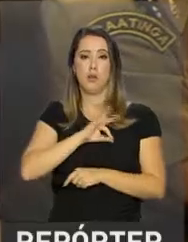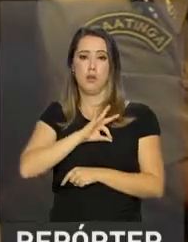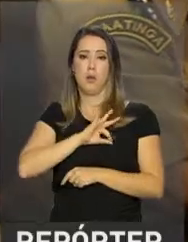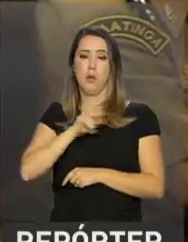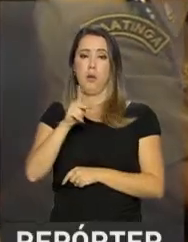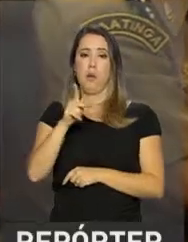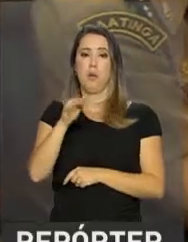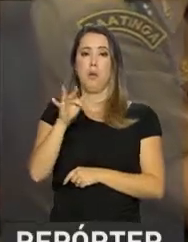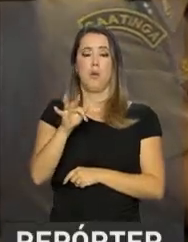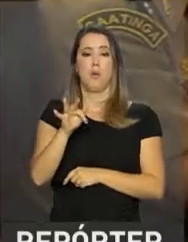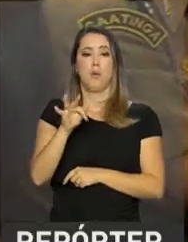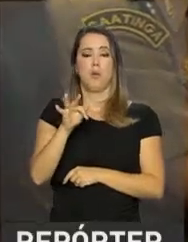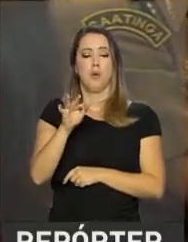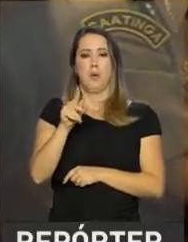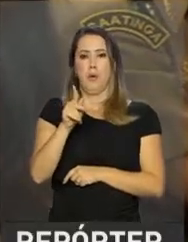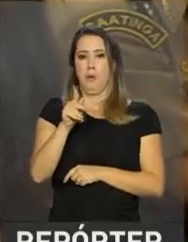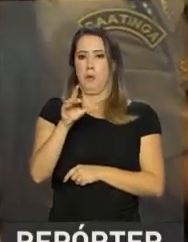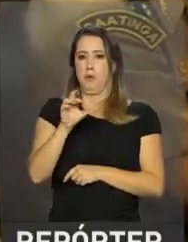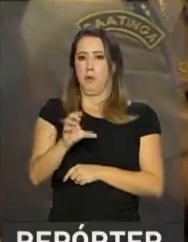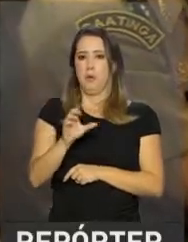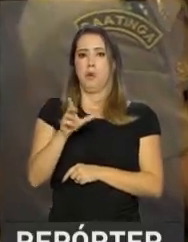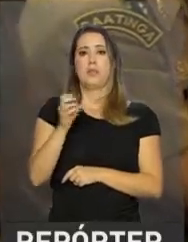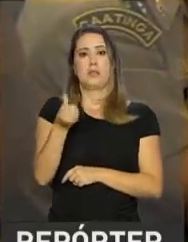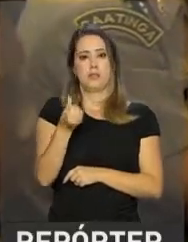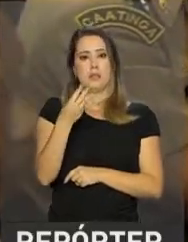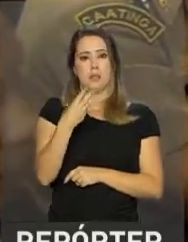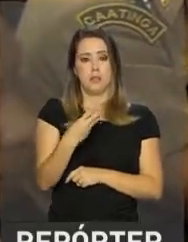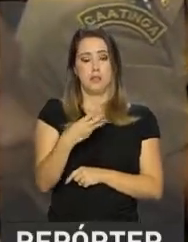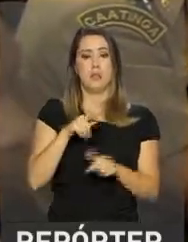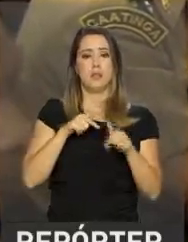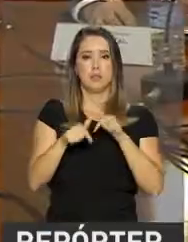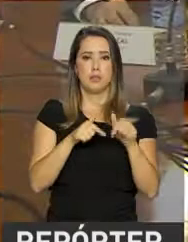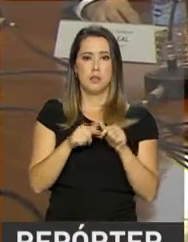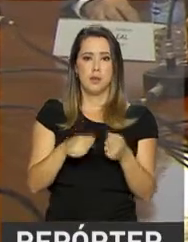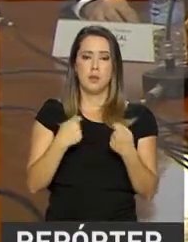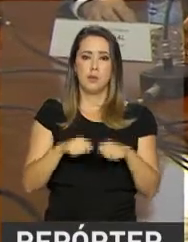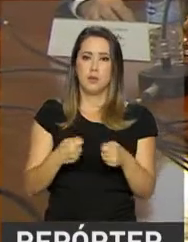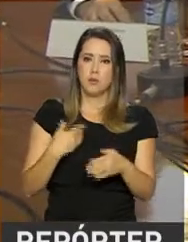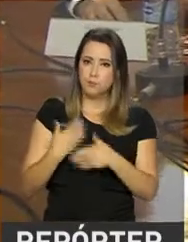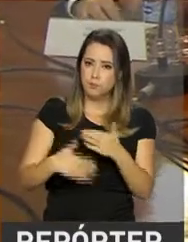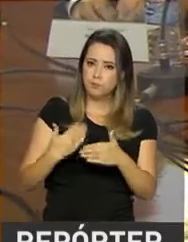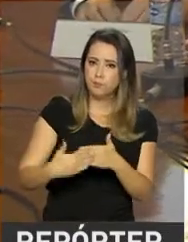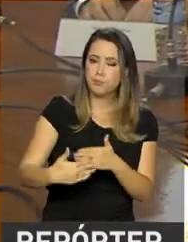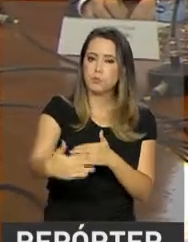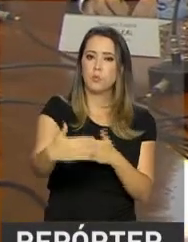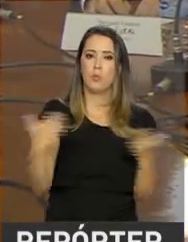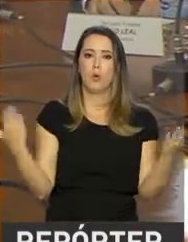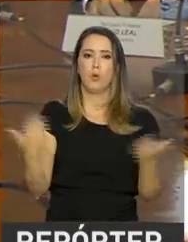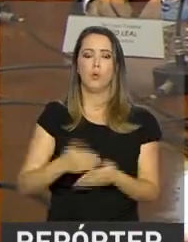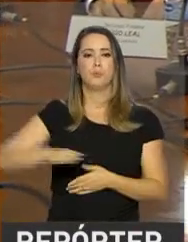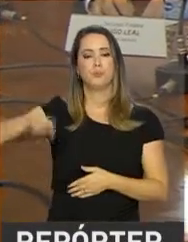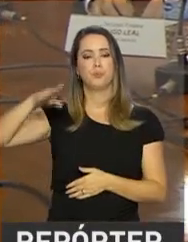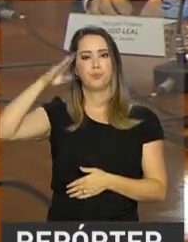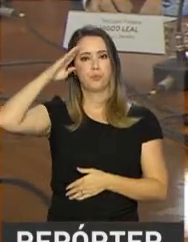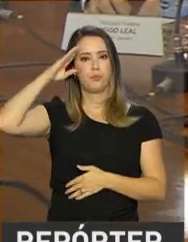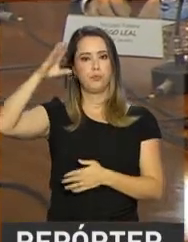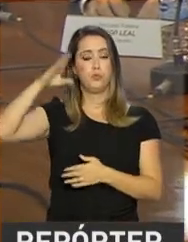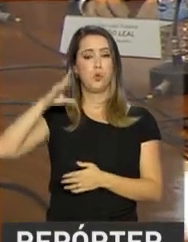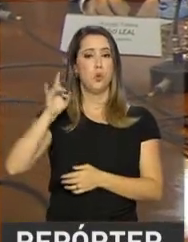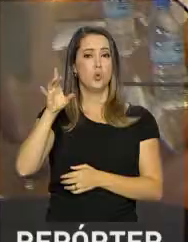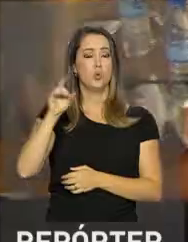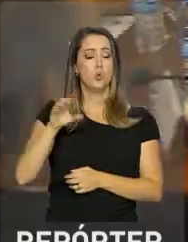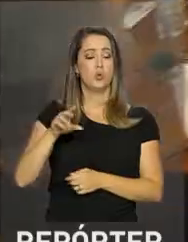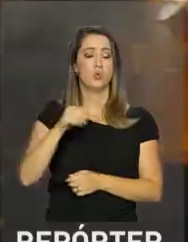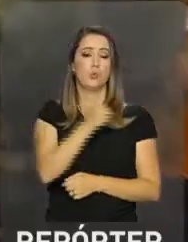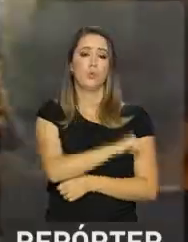63 operações represadas que ainda serão feitas ao longo da intervenção hoje as forças armadas contam só no rio de